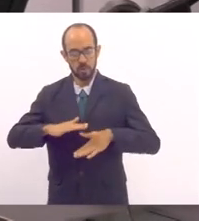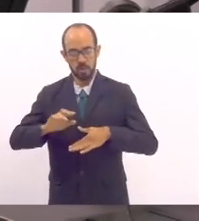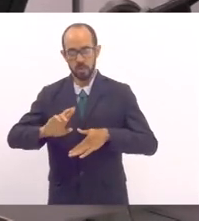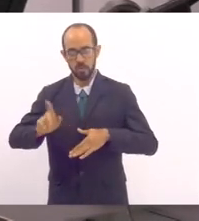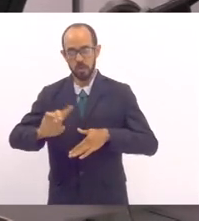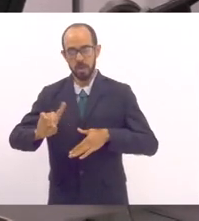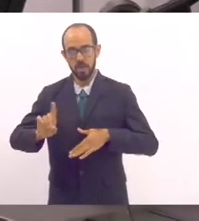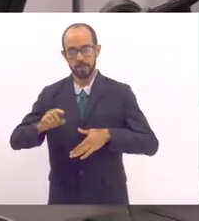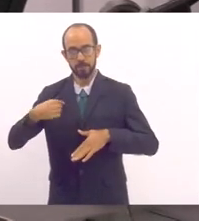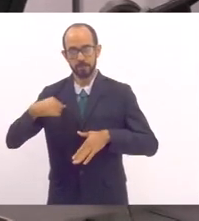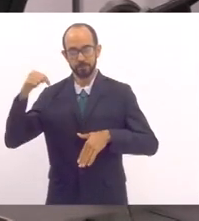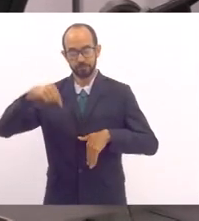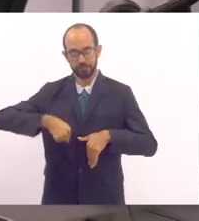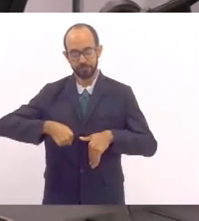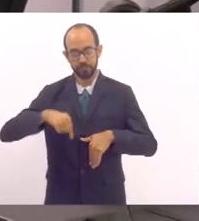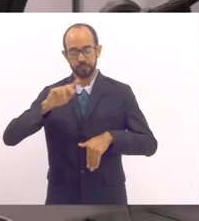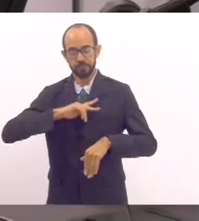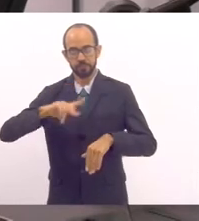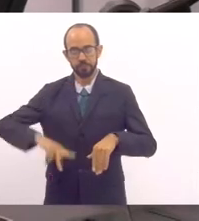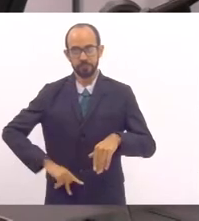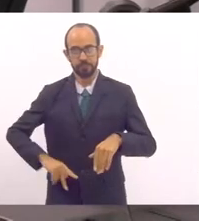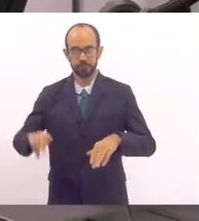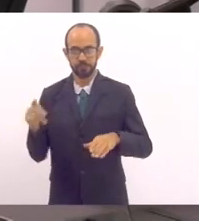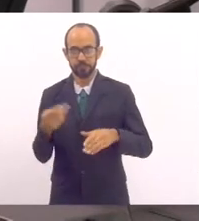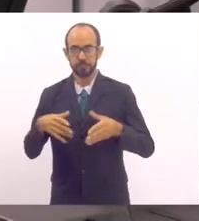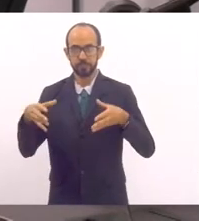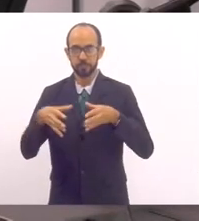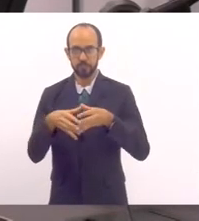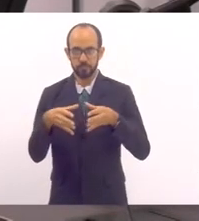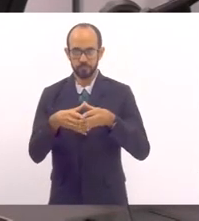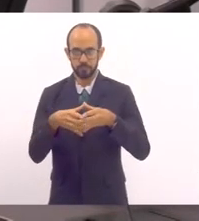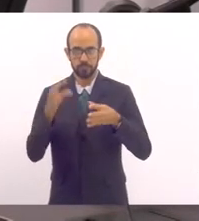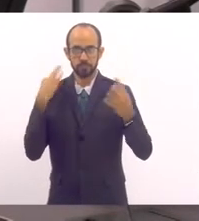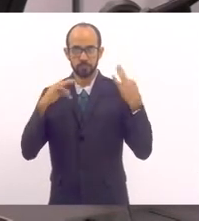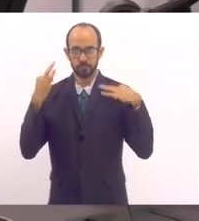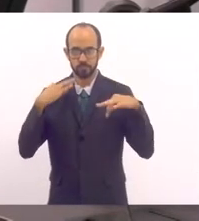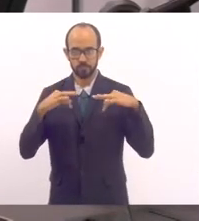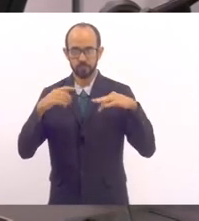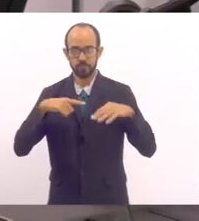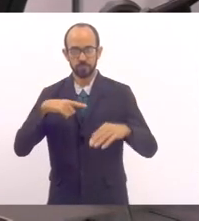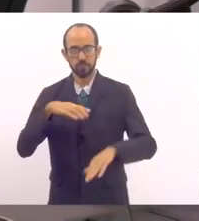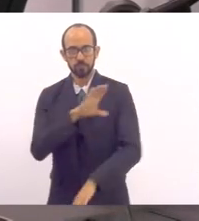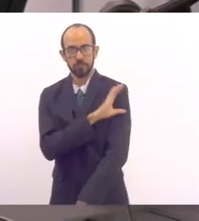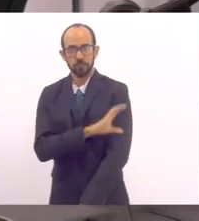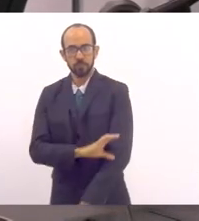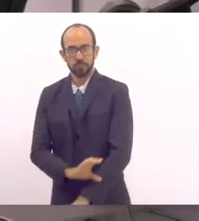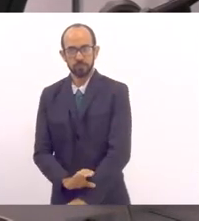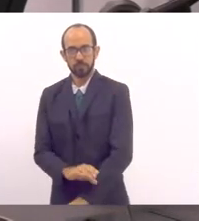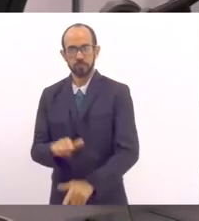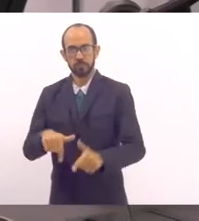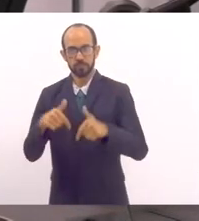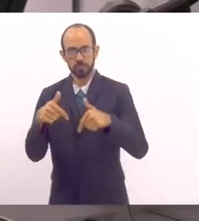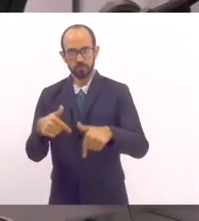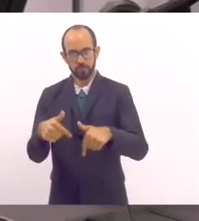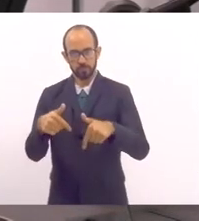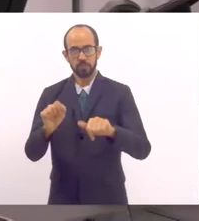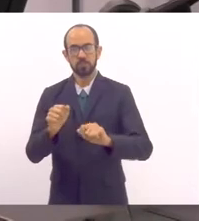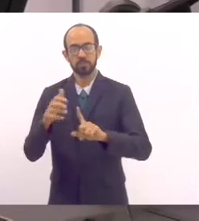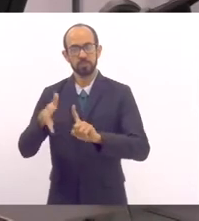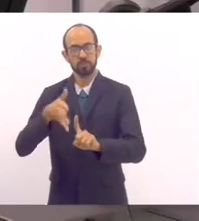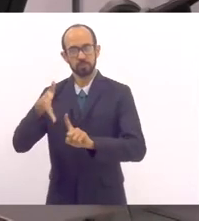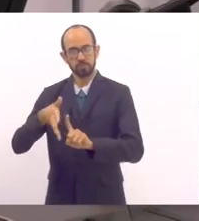parlamentar. Eu estou aqui como presidente da Comissão de Turismo, eu vou ter um comportamento, eu vou ter uma atuação, eu vou ter uma